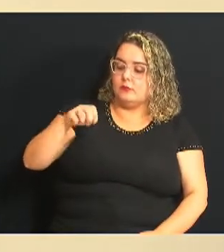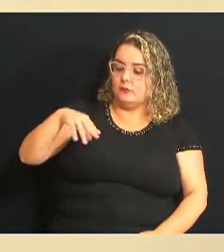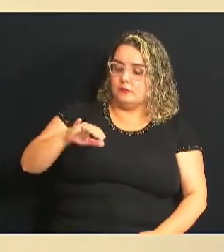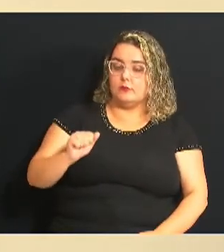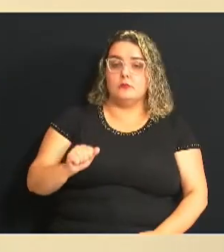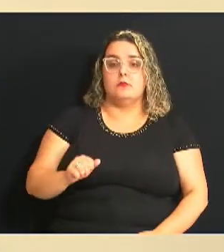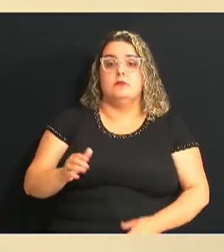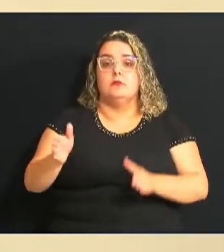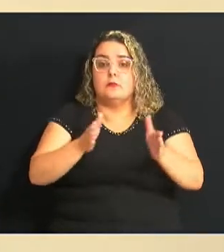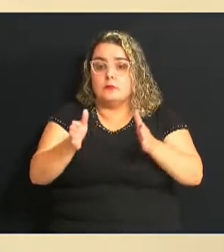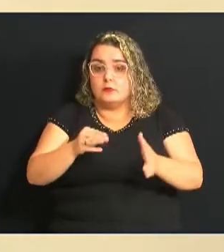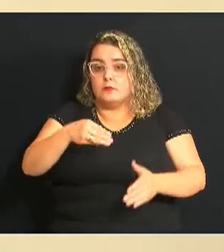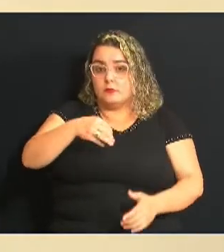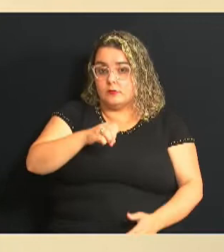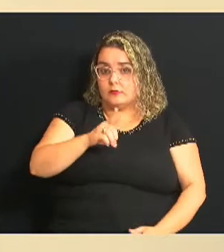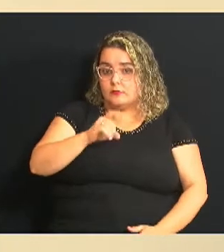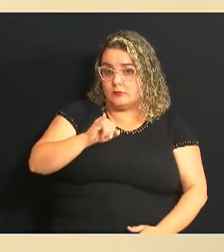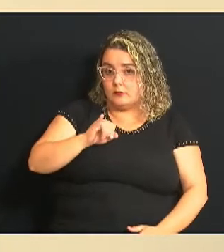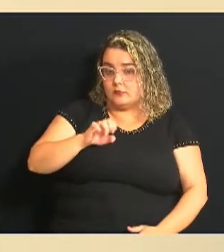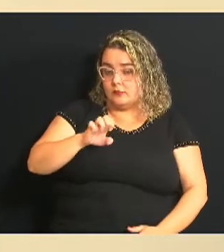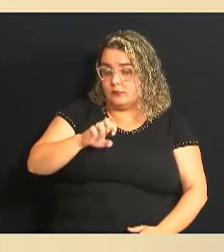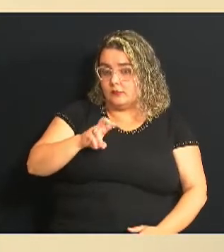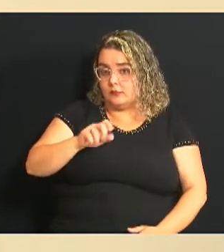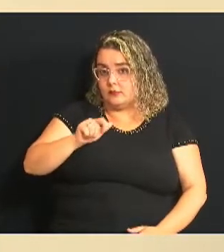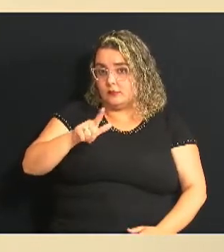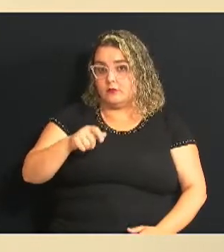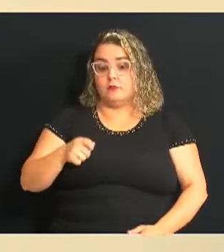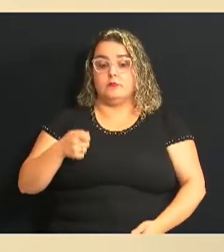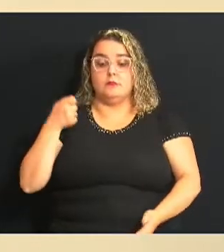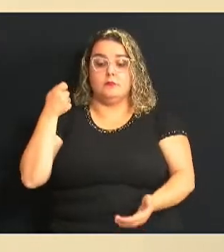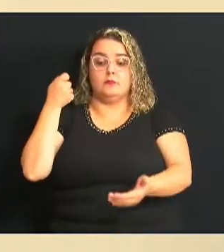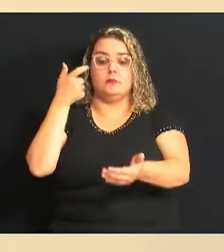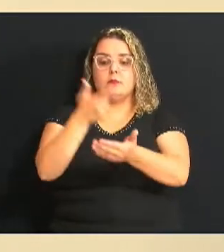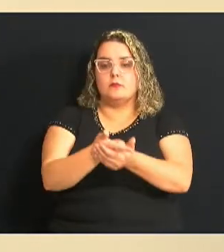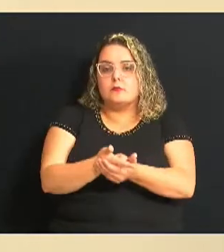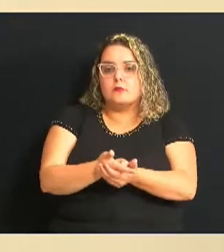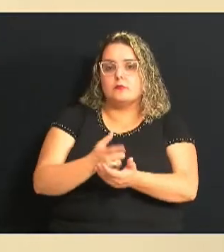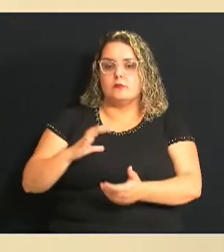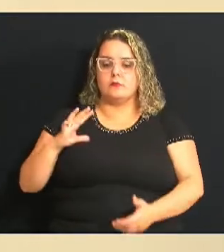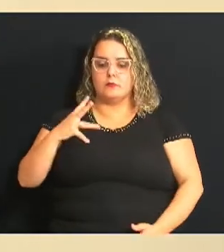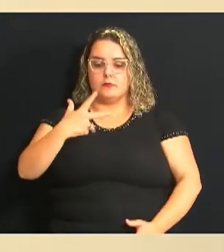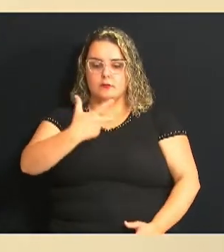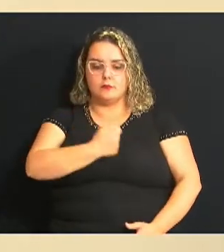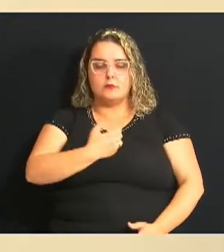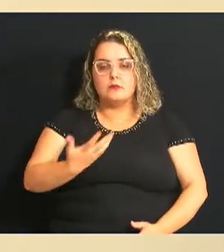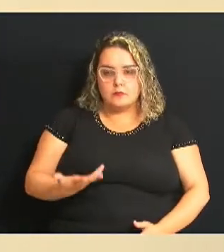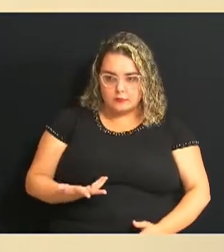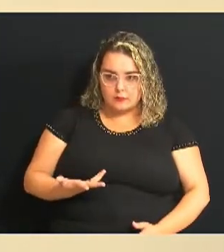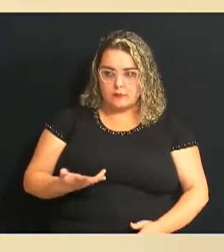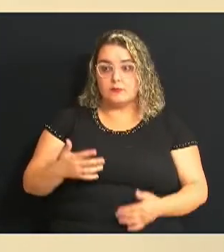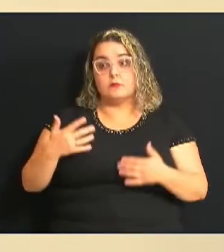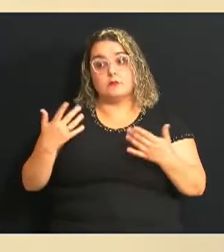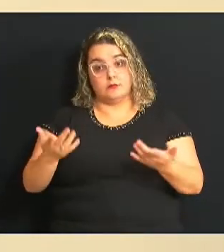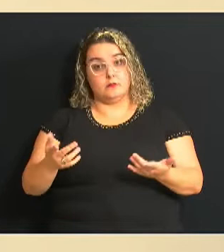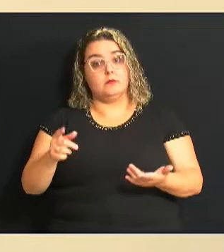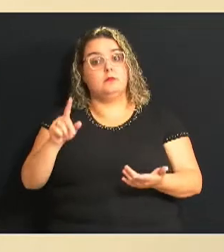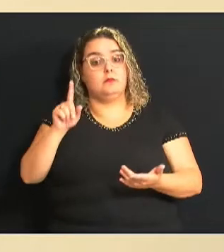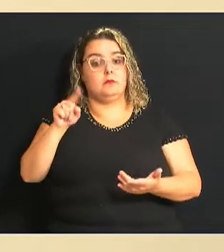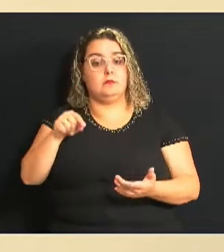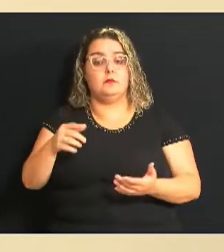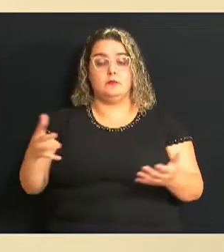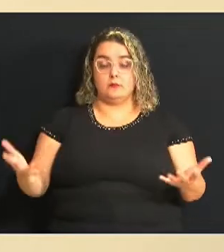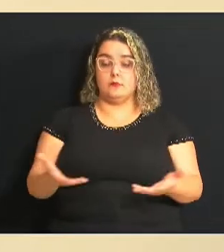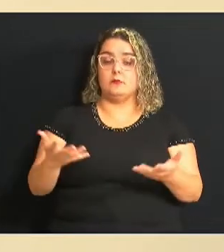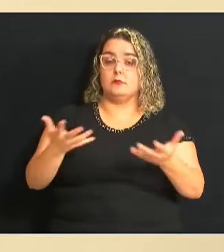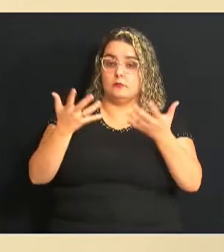medieval, você precisava pagar indulgências. Você pagava a sua salvação. E é isso que vai motivar, então,